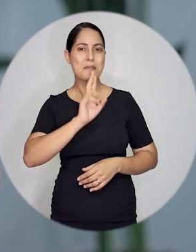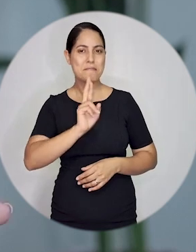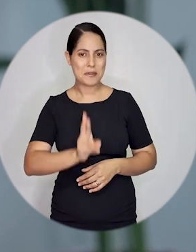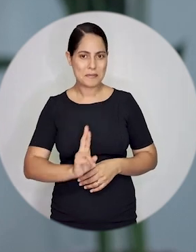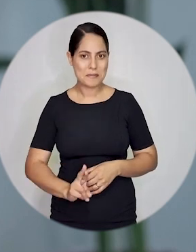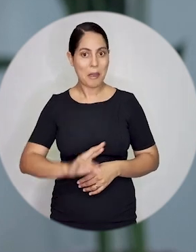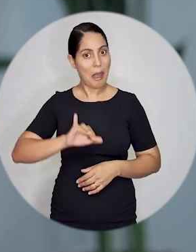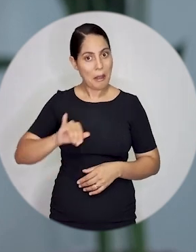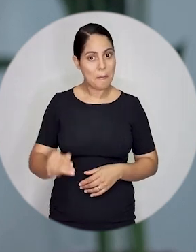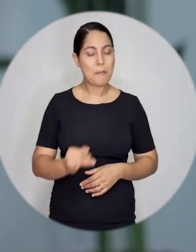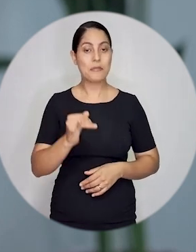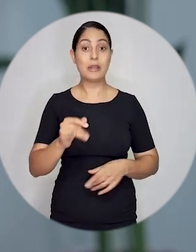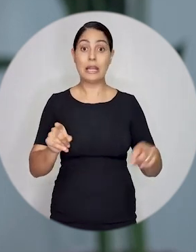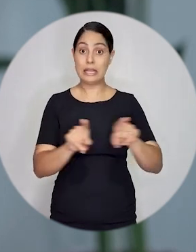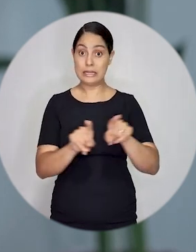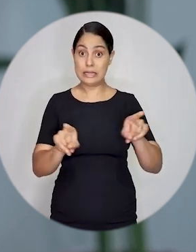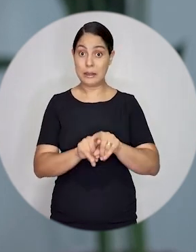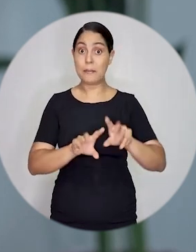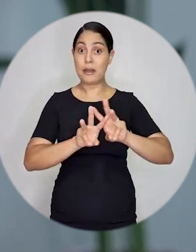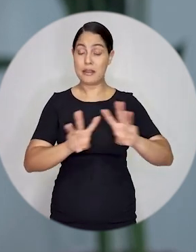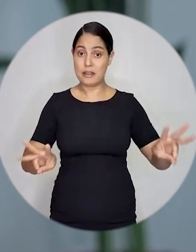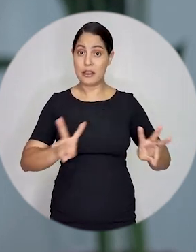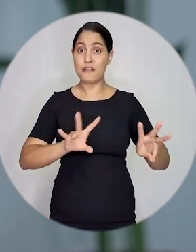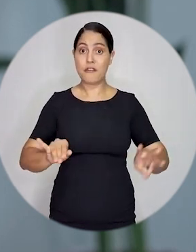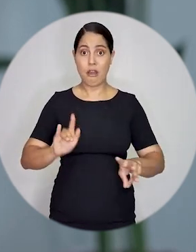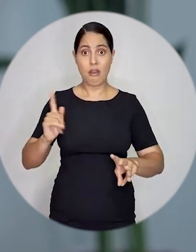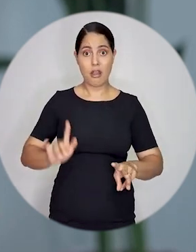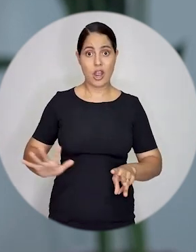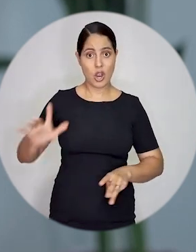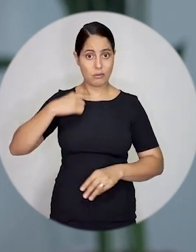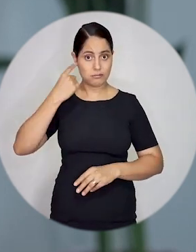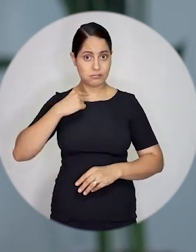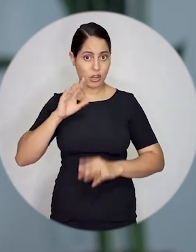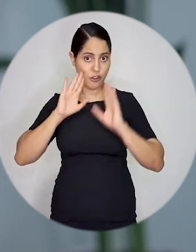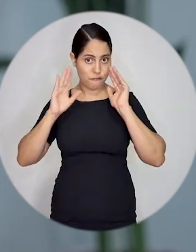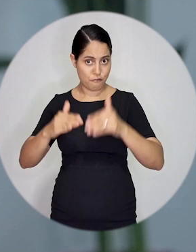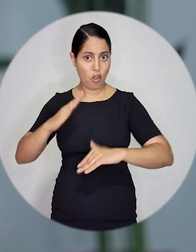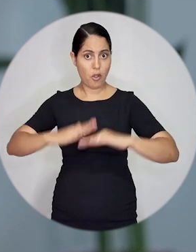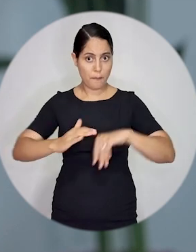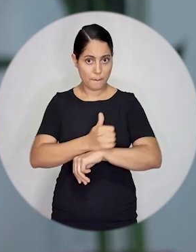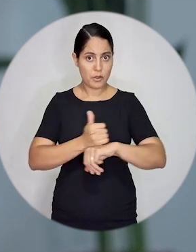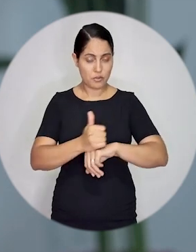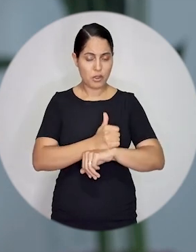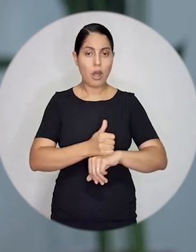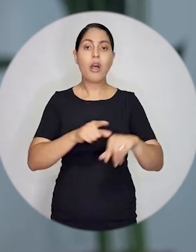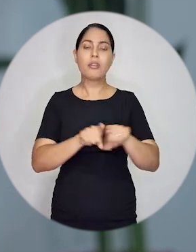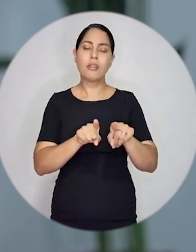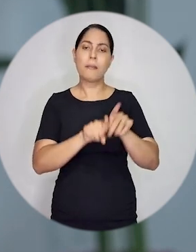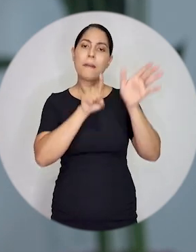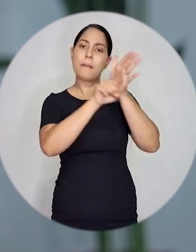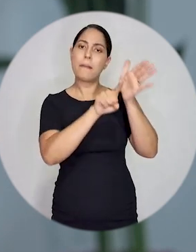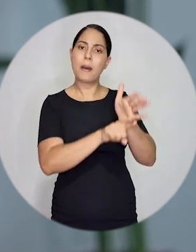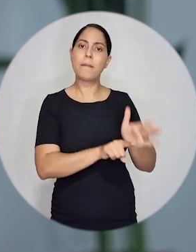perfiladv.org.br e responder ao questionário. Além do perfil sociodemográfico e foco na atuação profissional, foram incluídas perguntas sobre